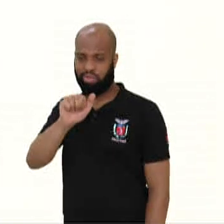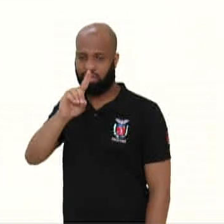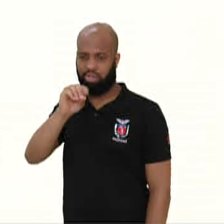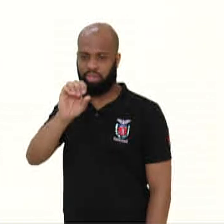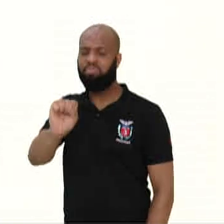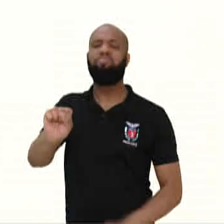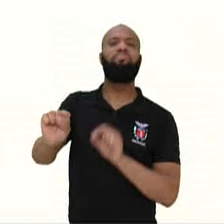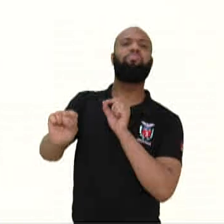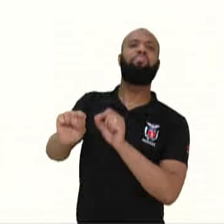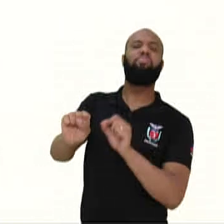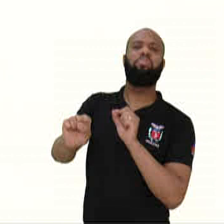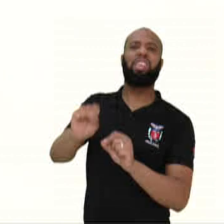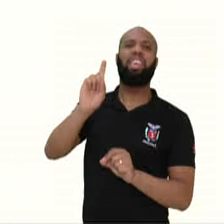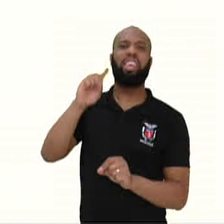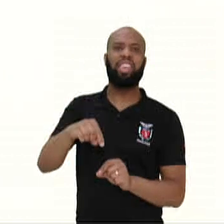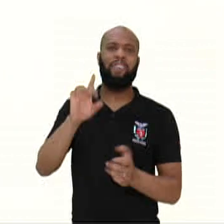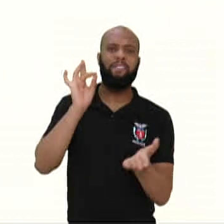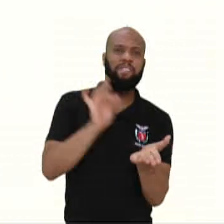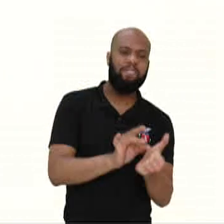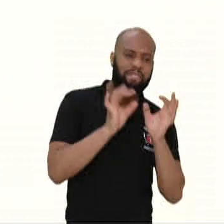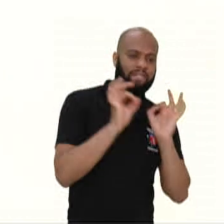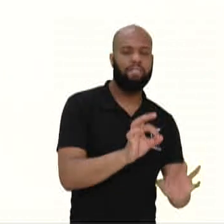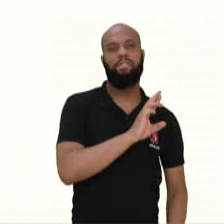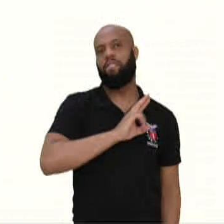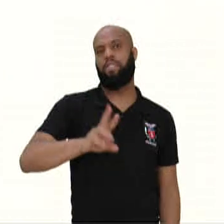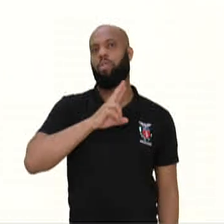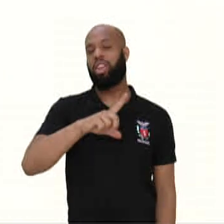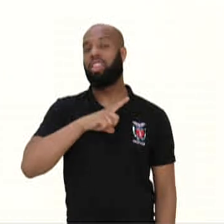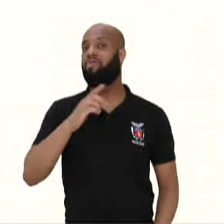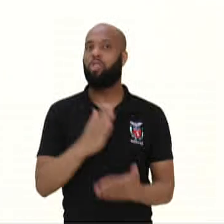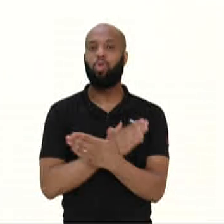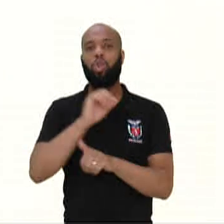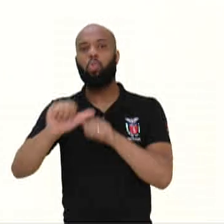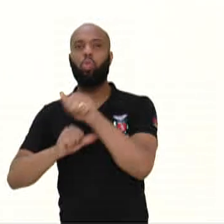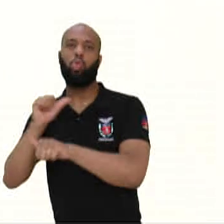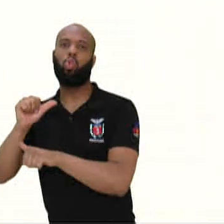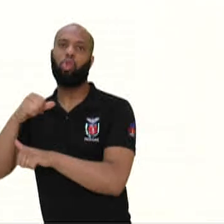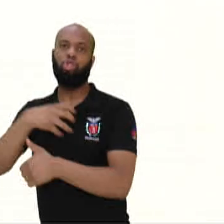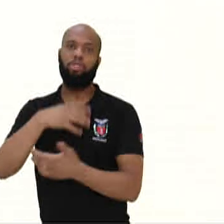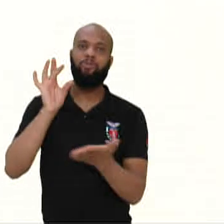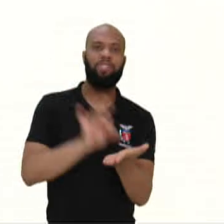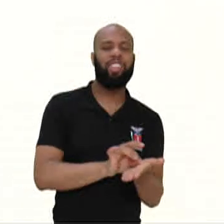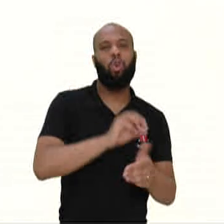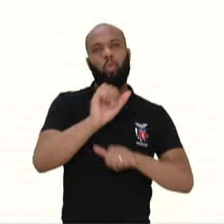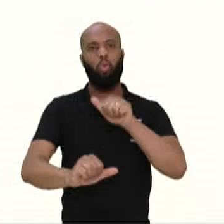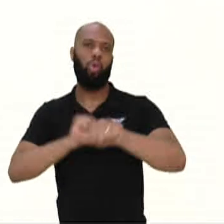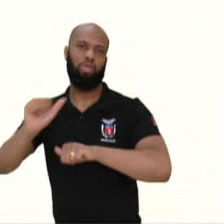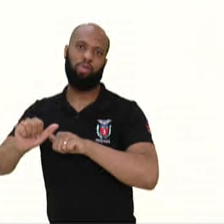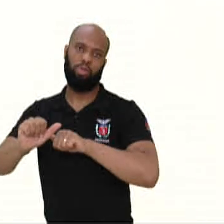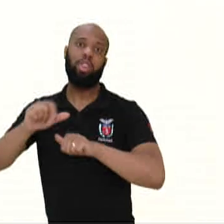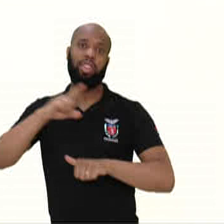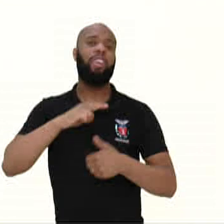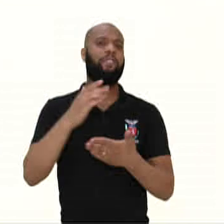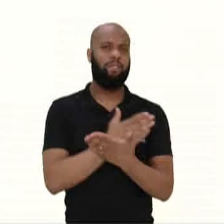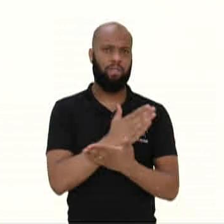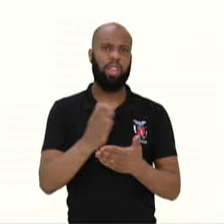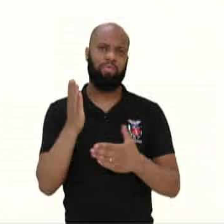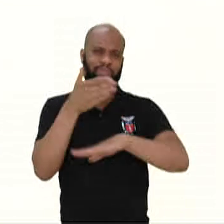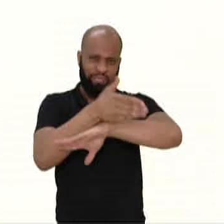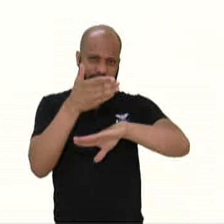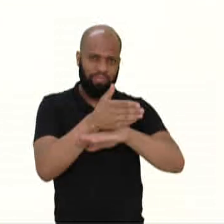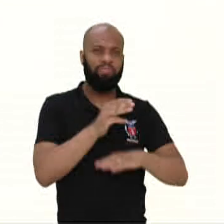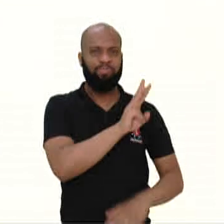pode acessar o Scholar Google, o Google Acadêmico, por exemplo, e encontrar várias publicações tratando desse assunto. Então tem